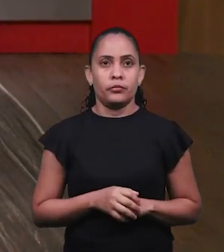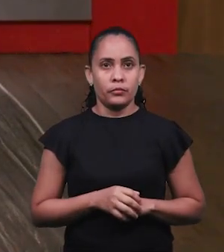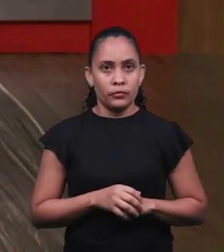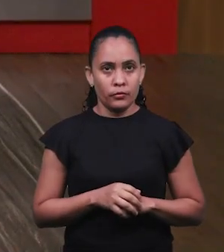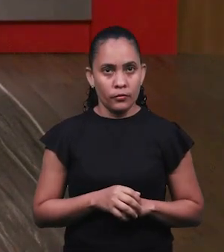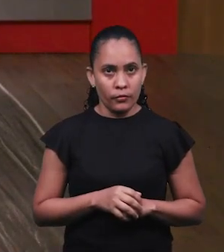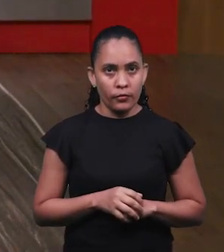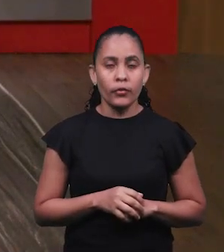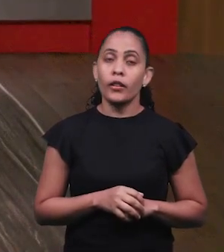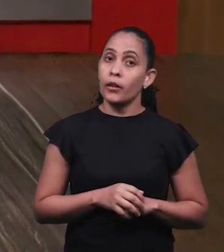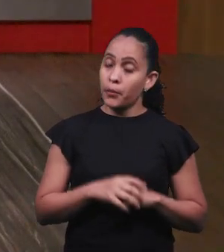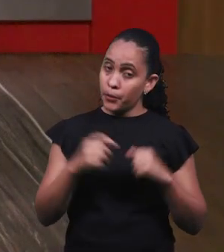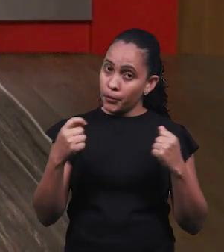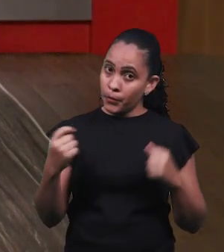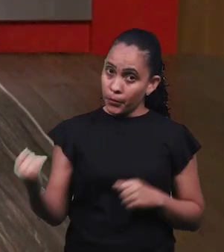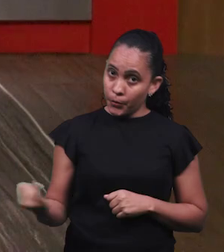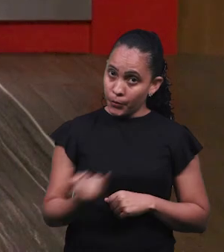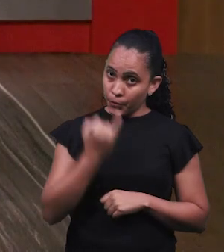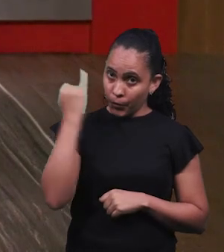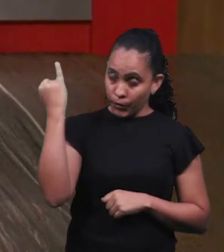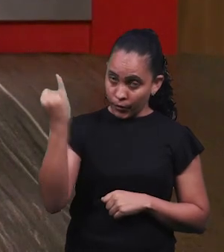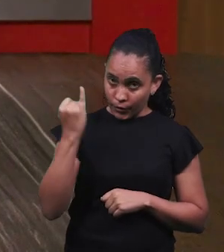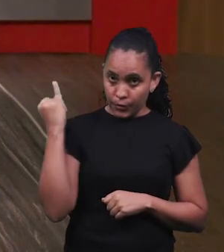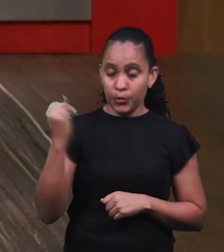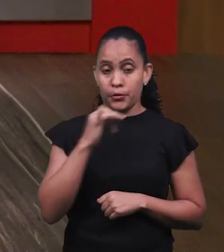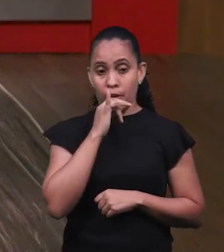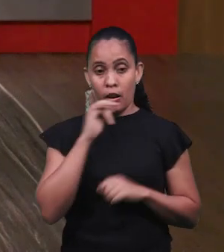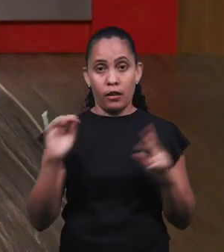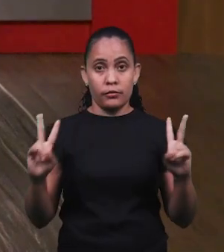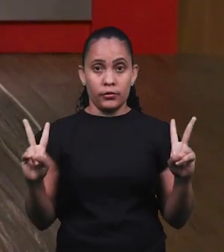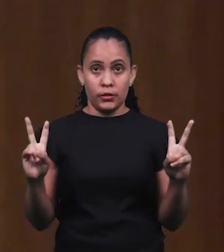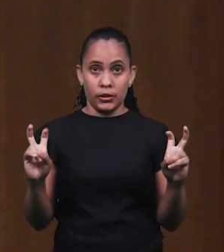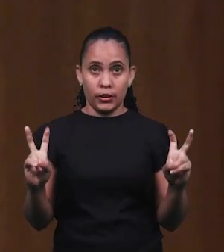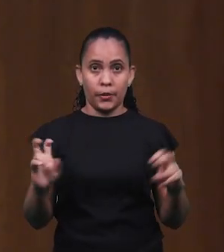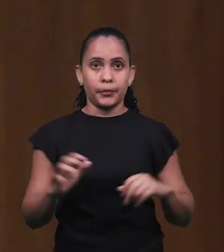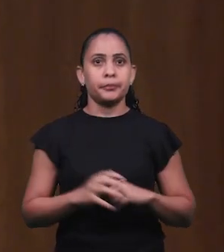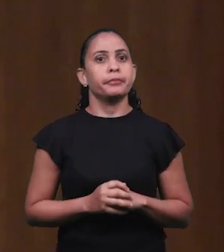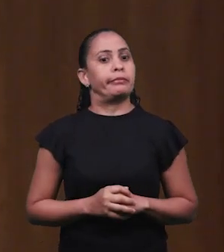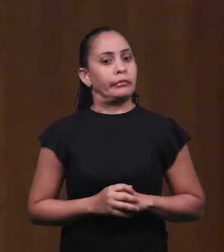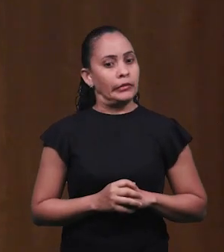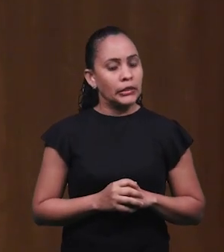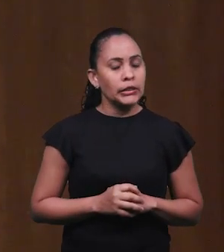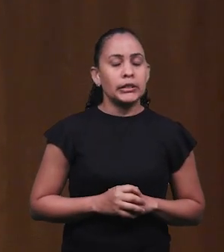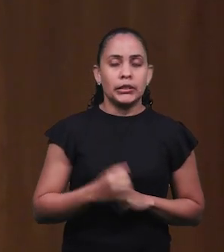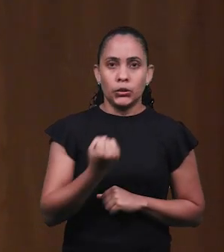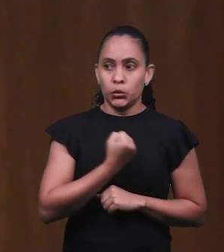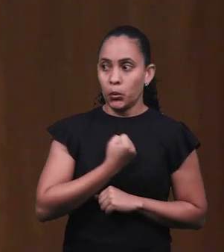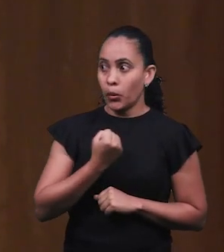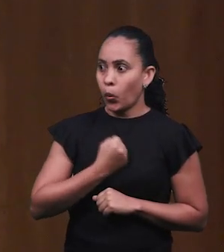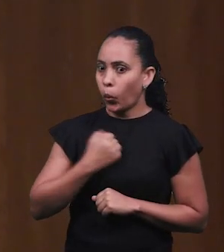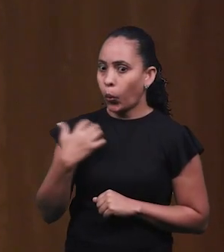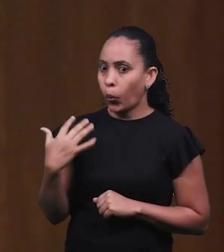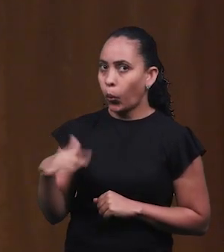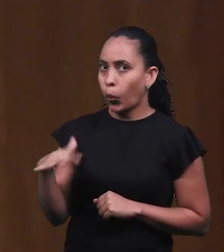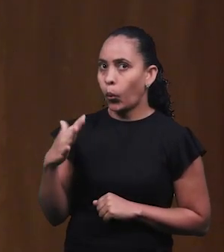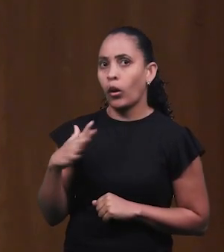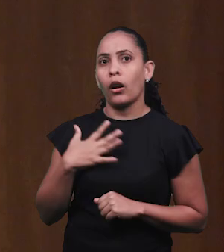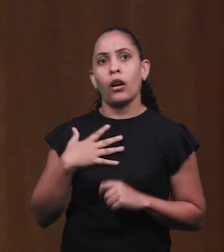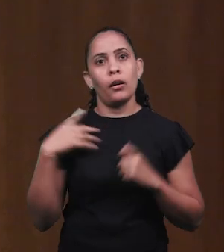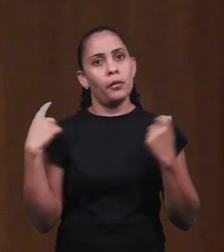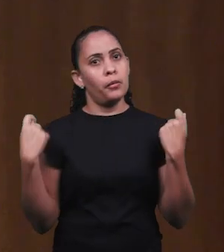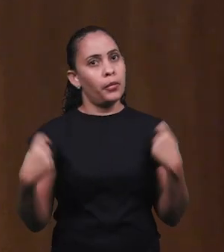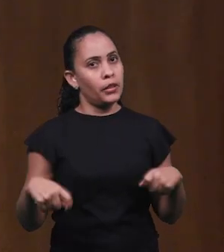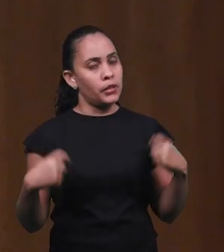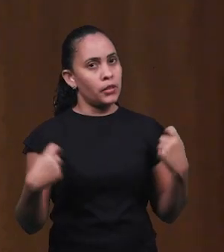muito relevante tratar desse tema. São números alarmantes, né, alarmantes. Doutora? E que precisamos ter